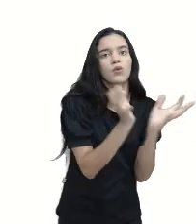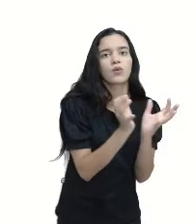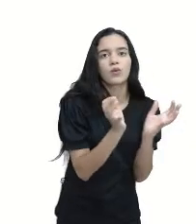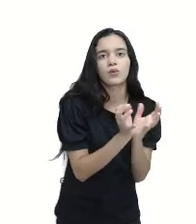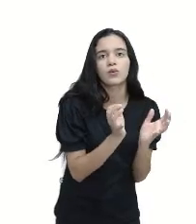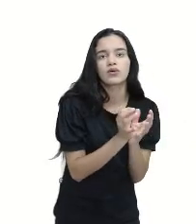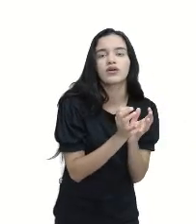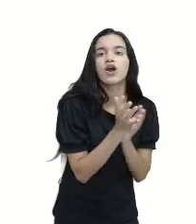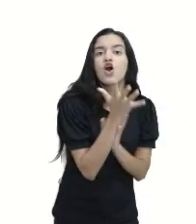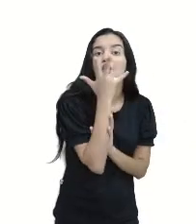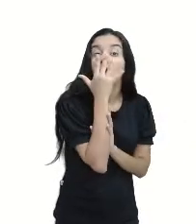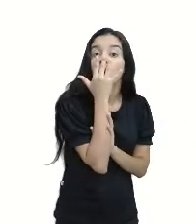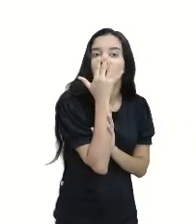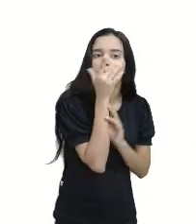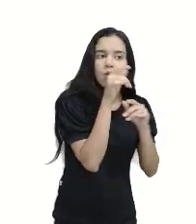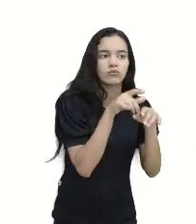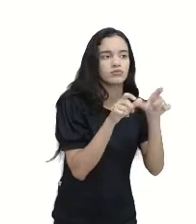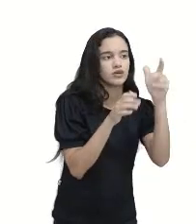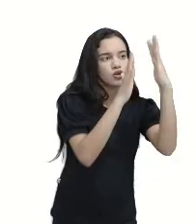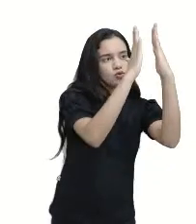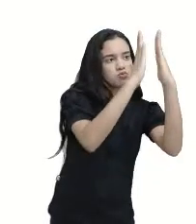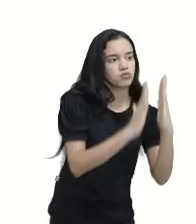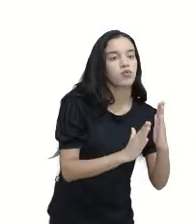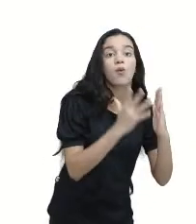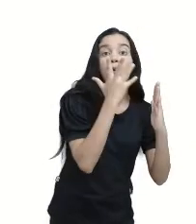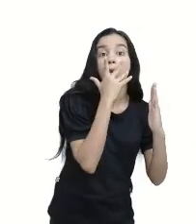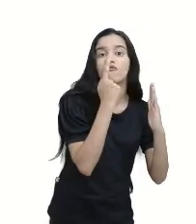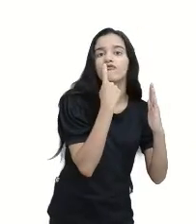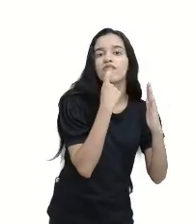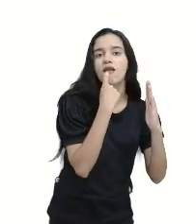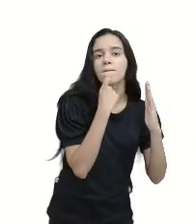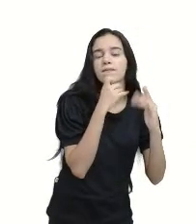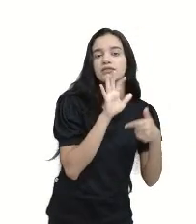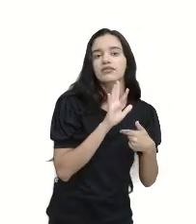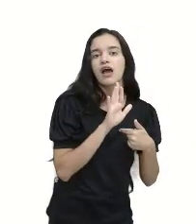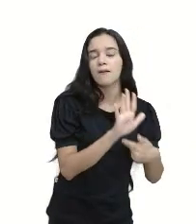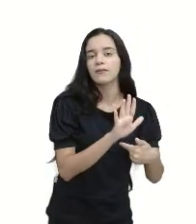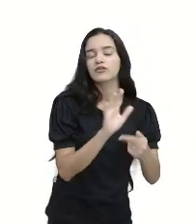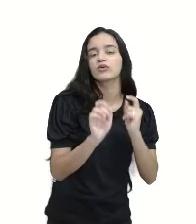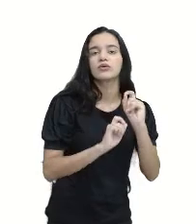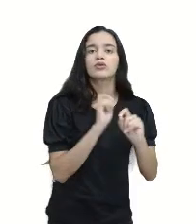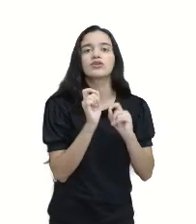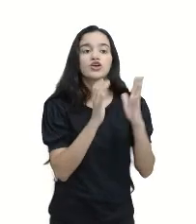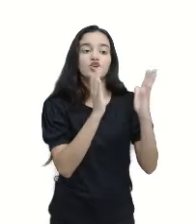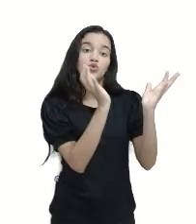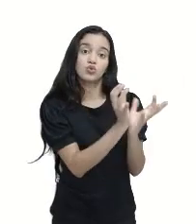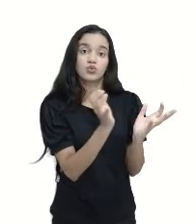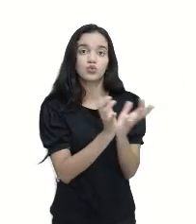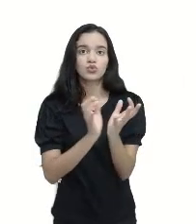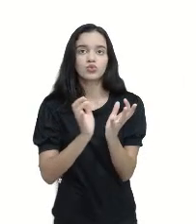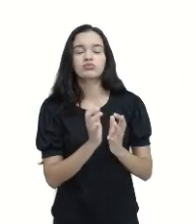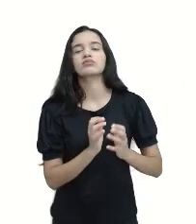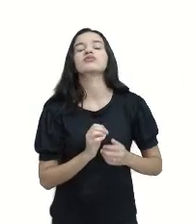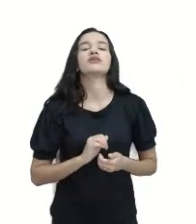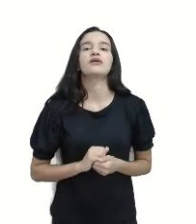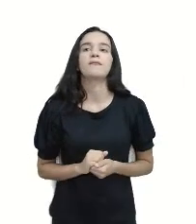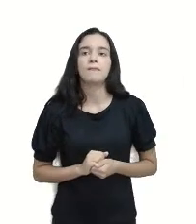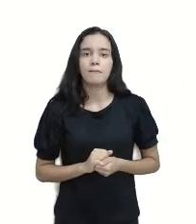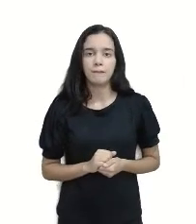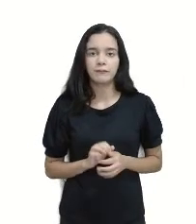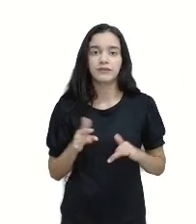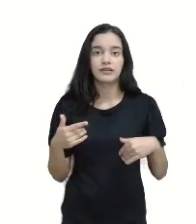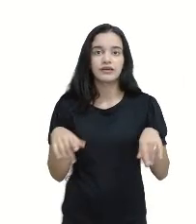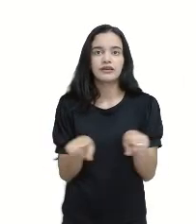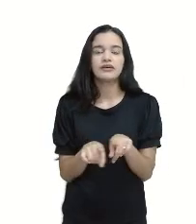estão pintadinhos em vermelho, né? Isso. Que aí está representando um dos grupos, né? Dessa tabela.